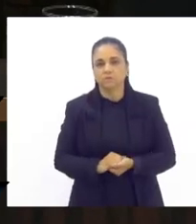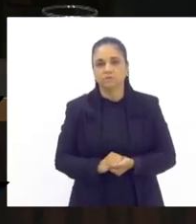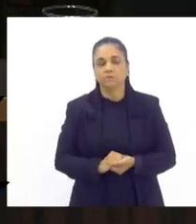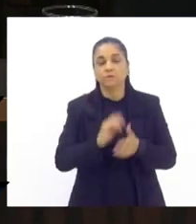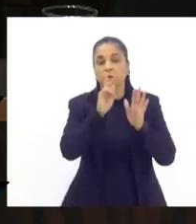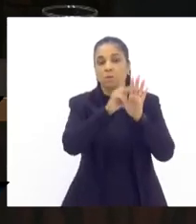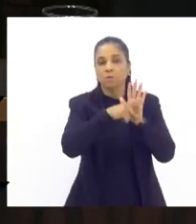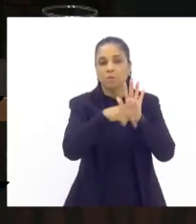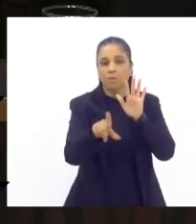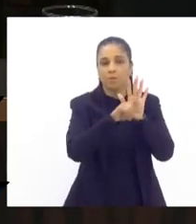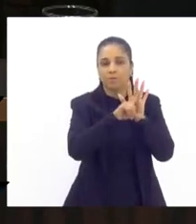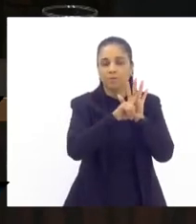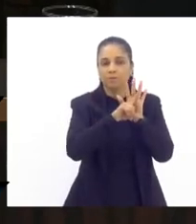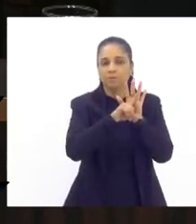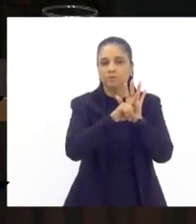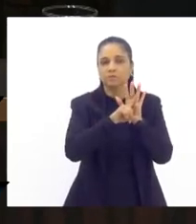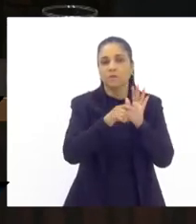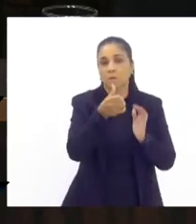Projeto de lei